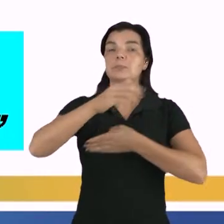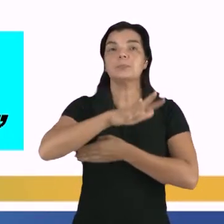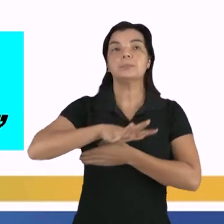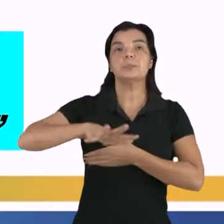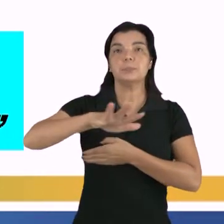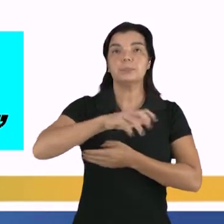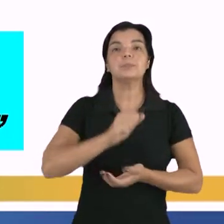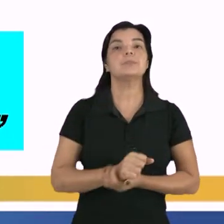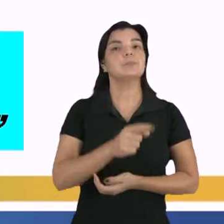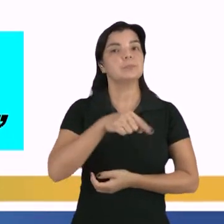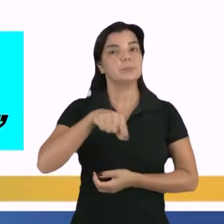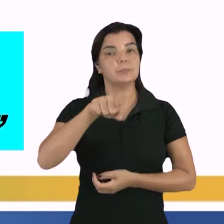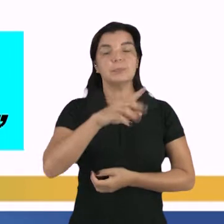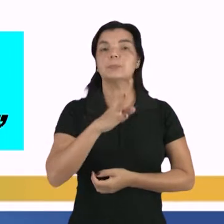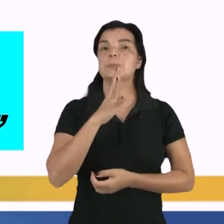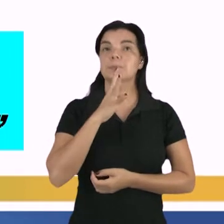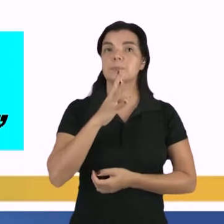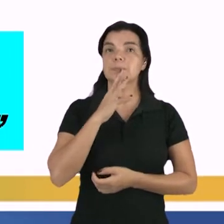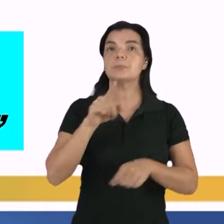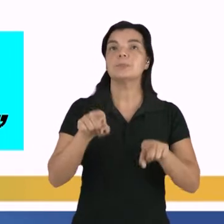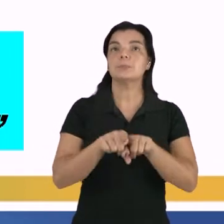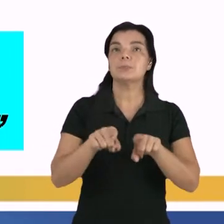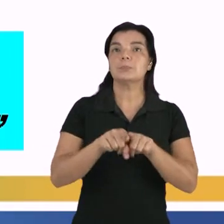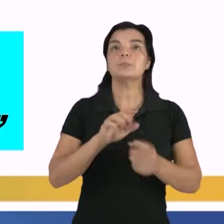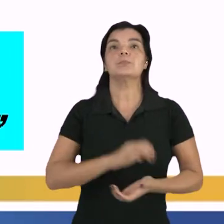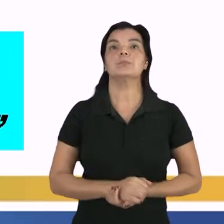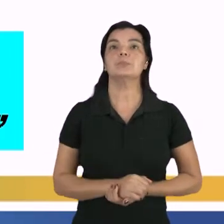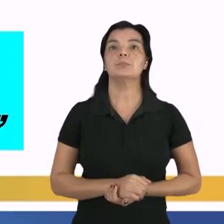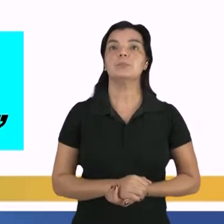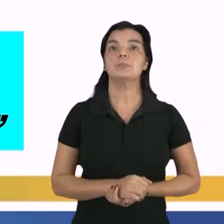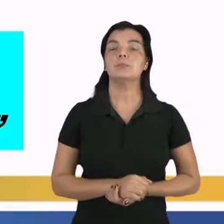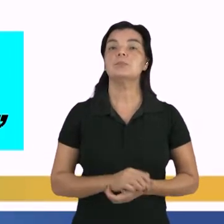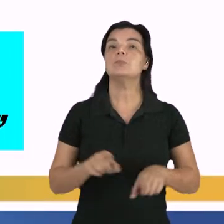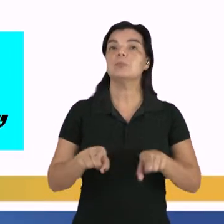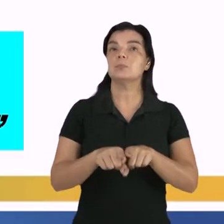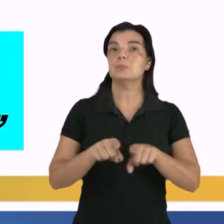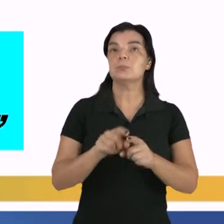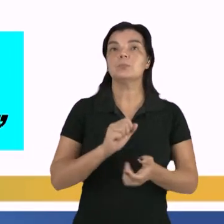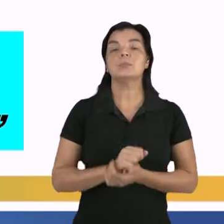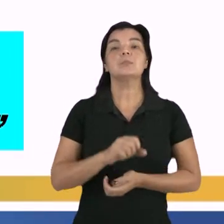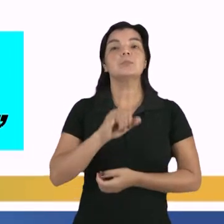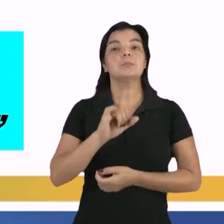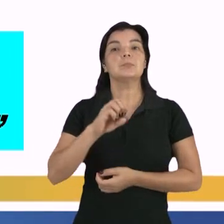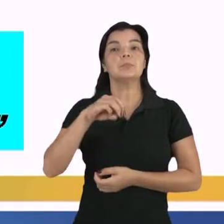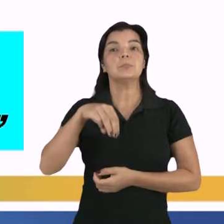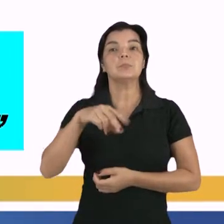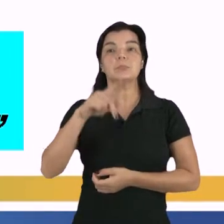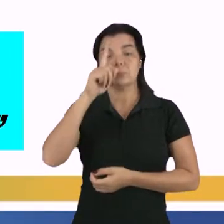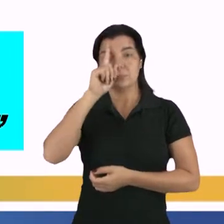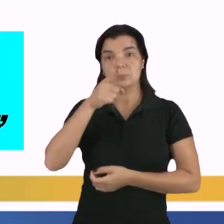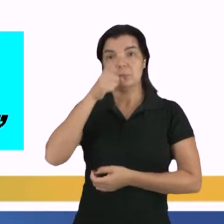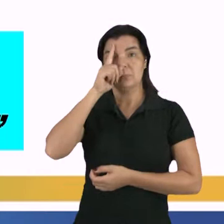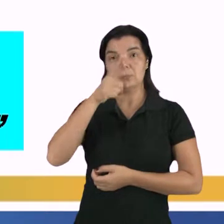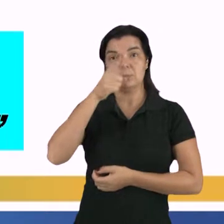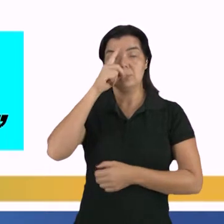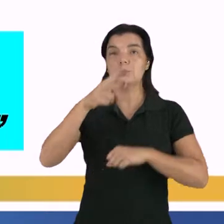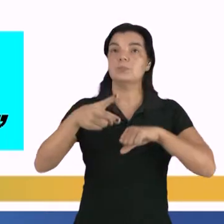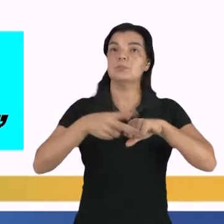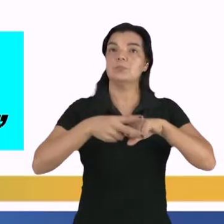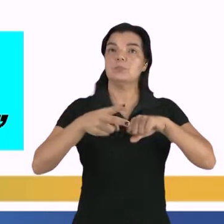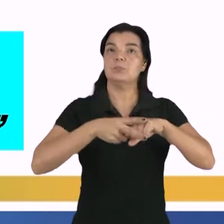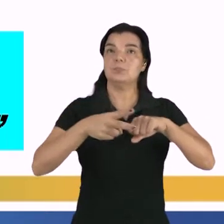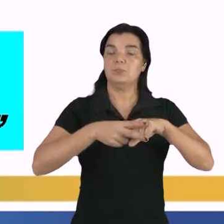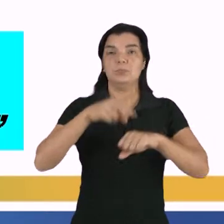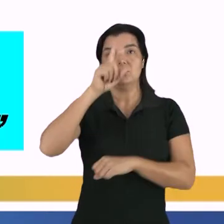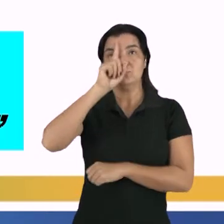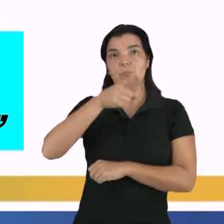universal? Vocês já devem conhecer o imperativo categórico kantiano. Imperativo por quê? Imperativo deriva do verbo, é um